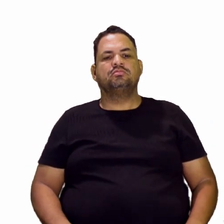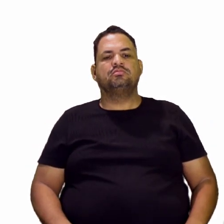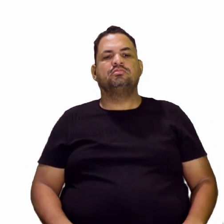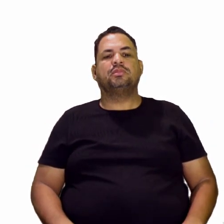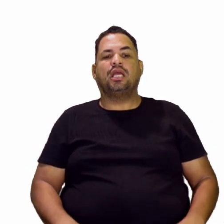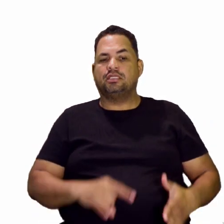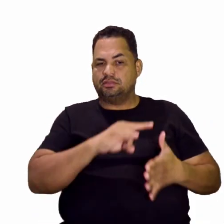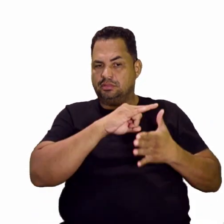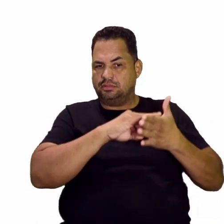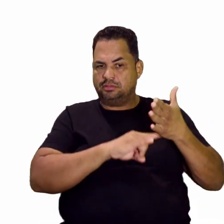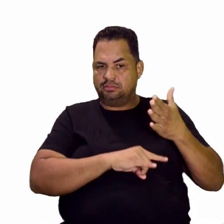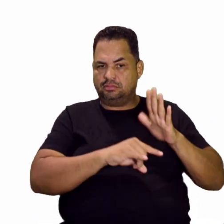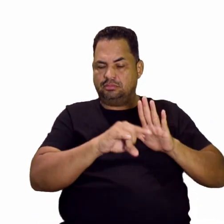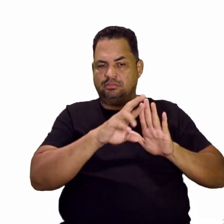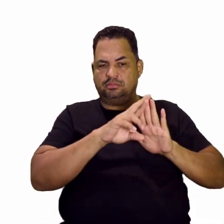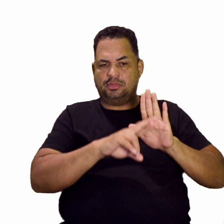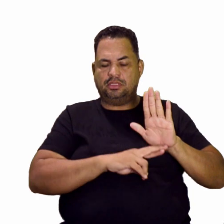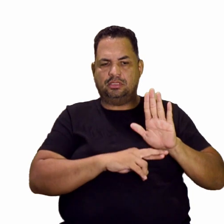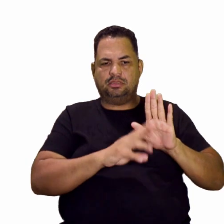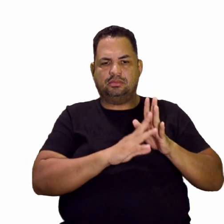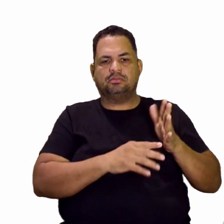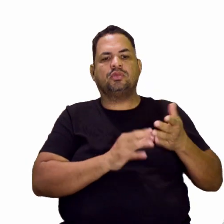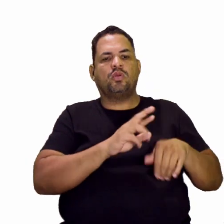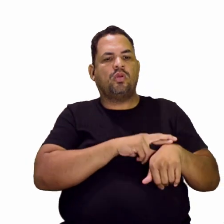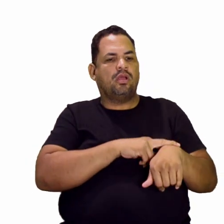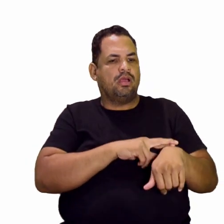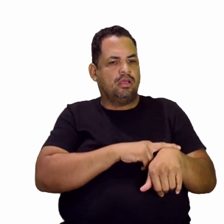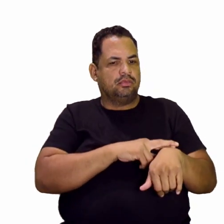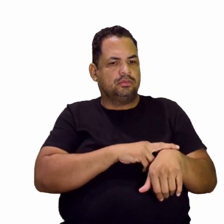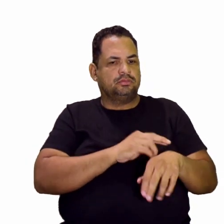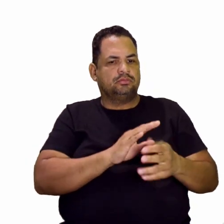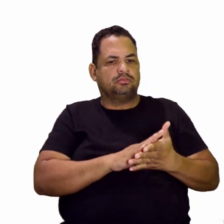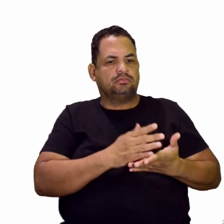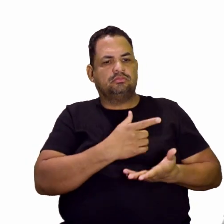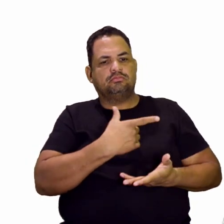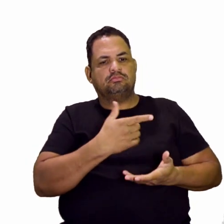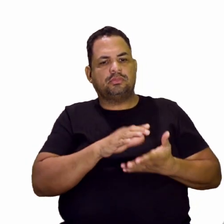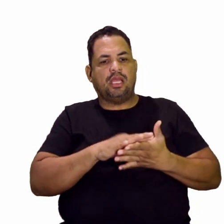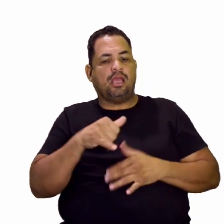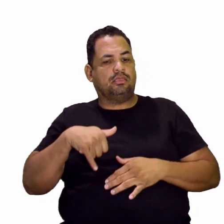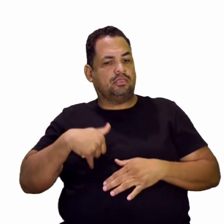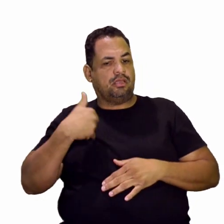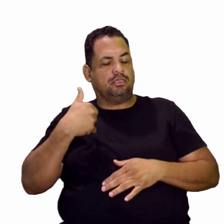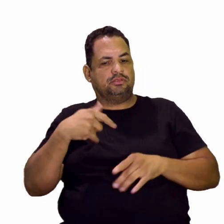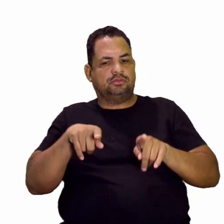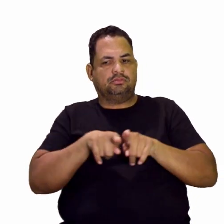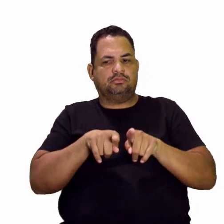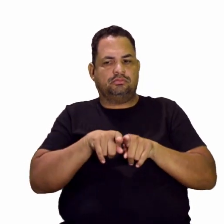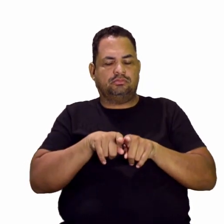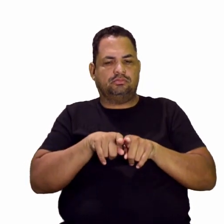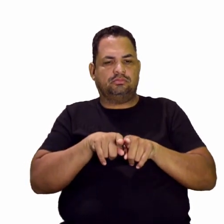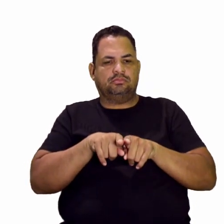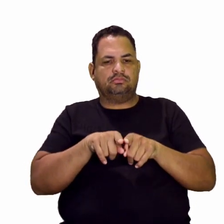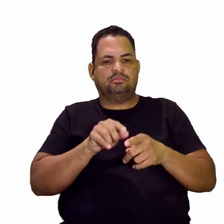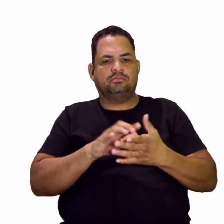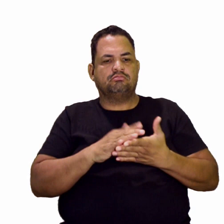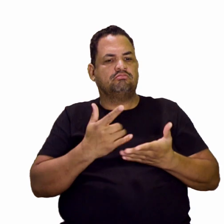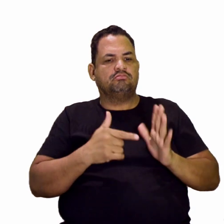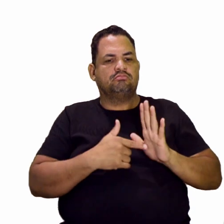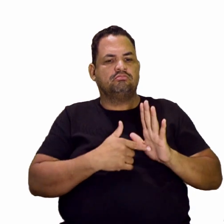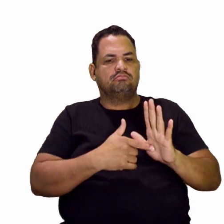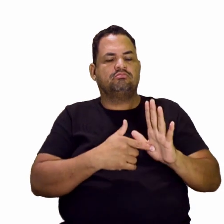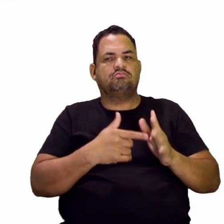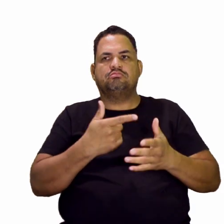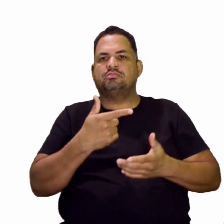critérios. A mesma raça, ter aproximadamente a mesma idade e não